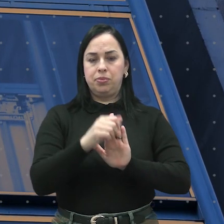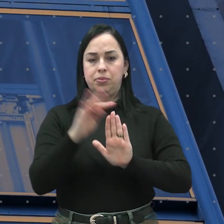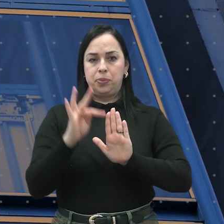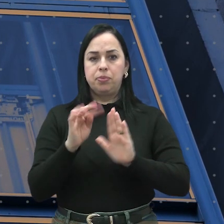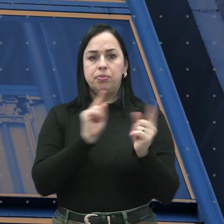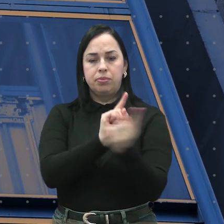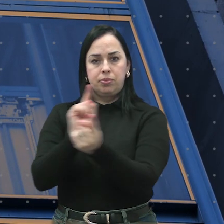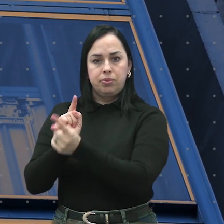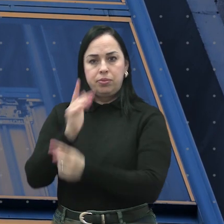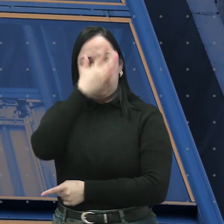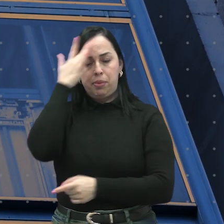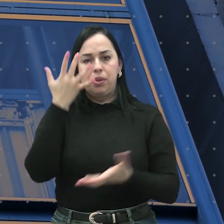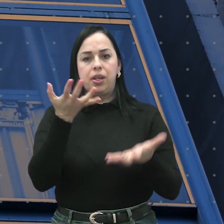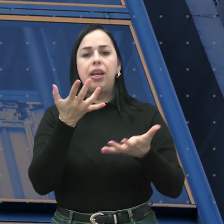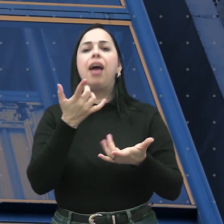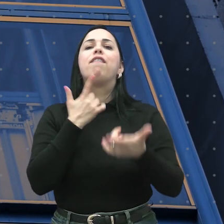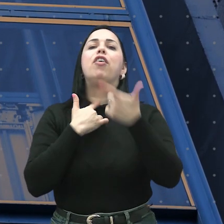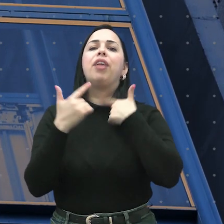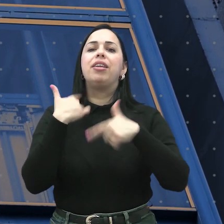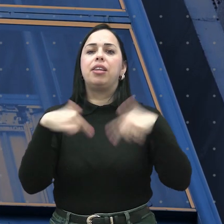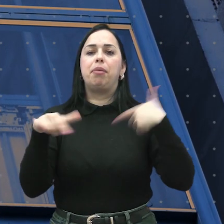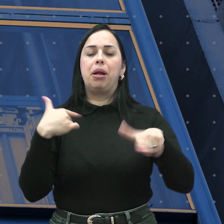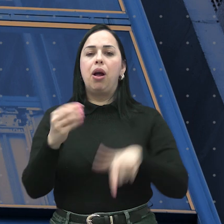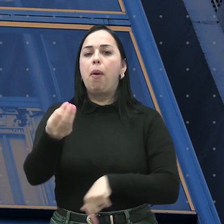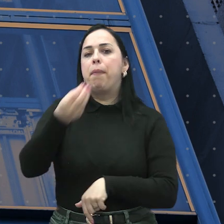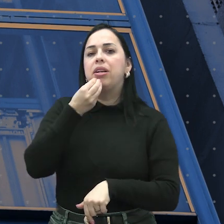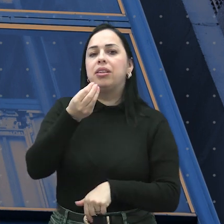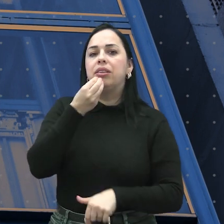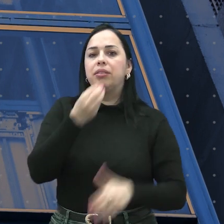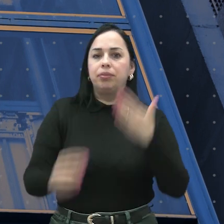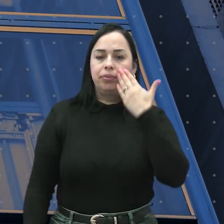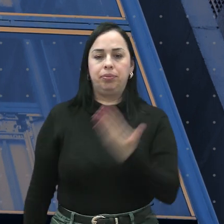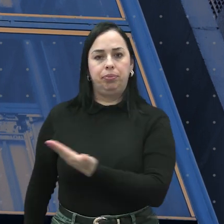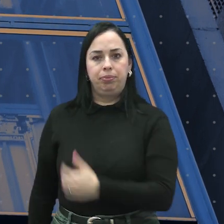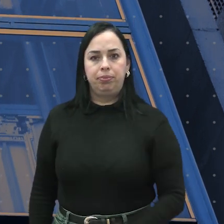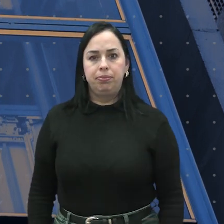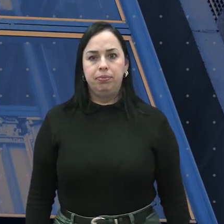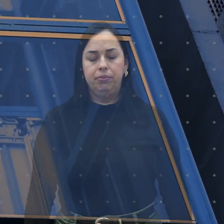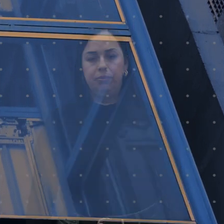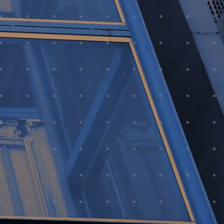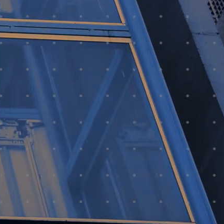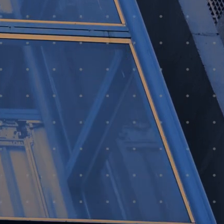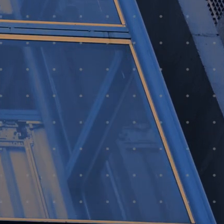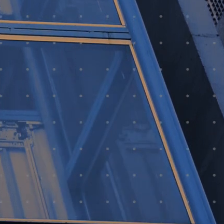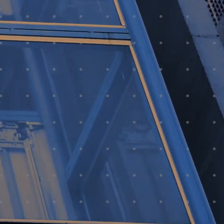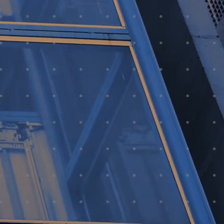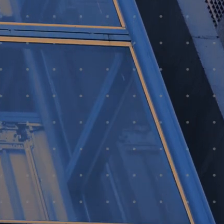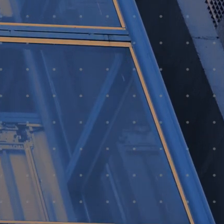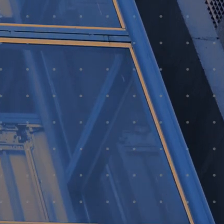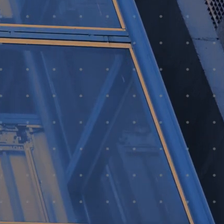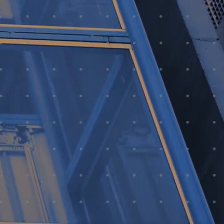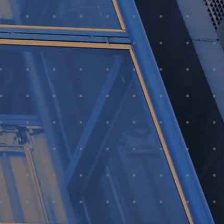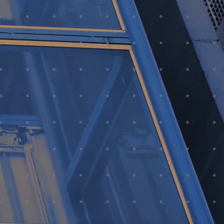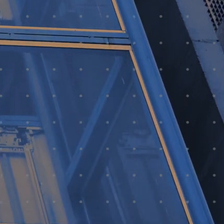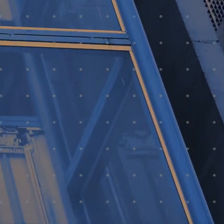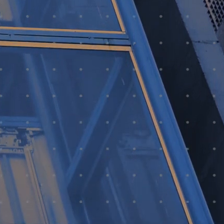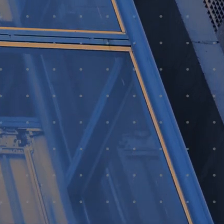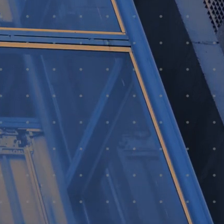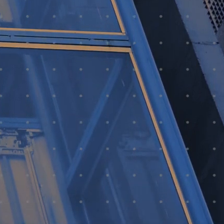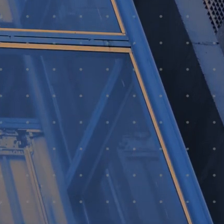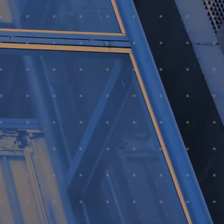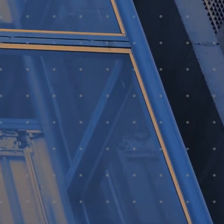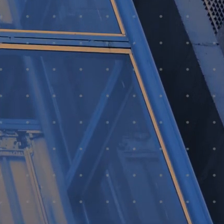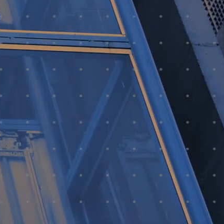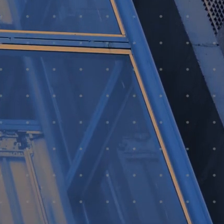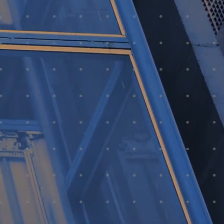O posto de atendimento ao trabalhador de São José dos Campos tem oportunidade de emprego para acabador de mármore e